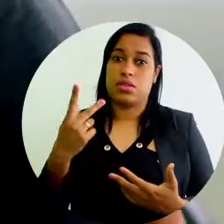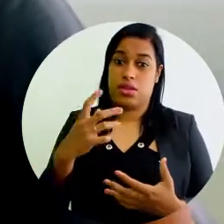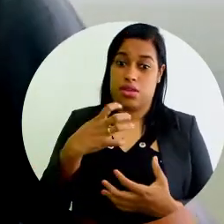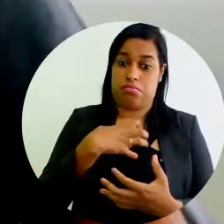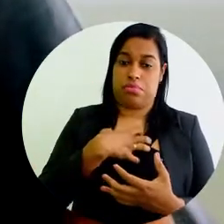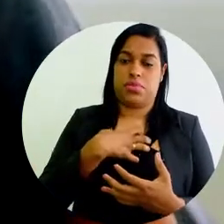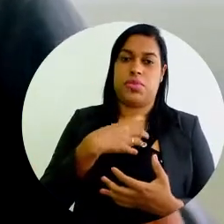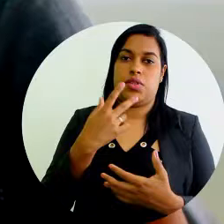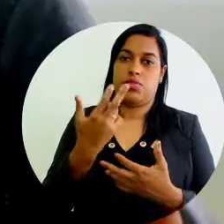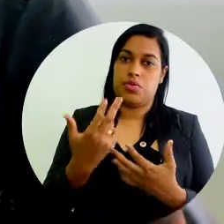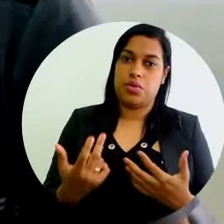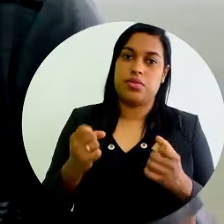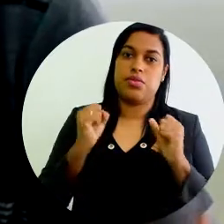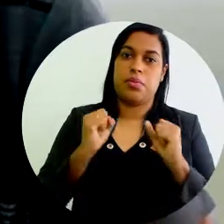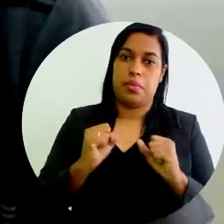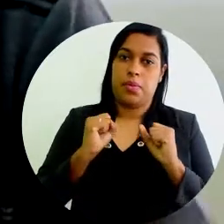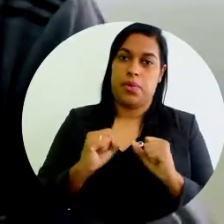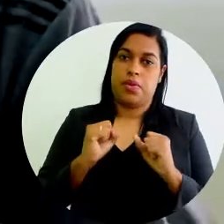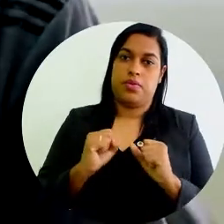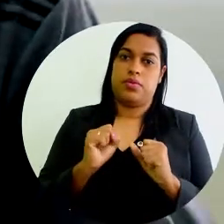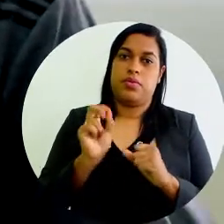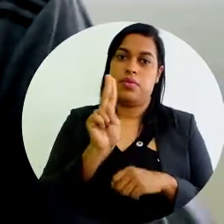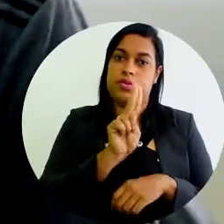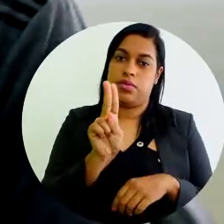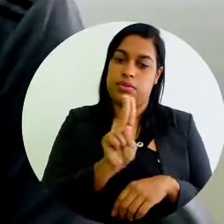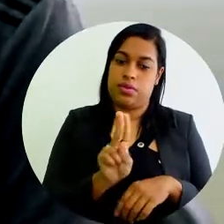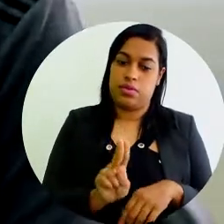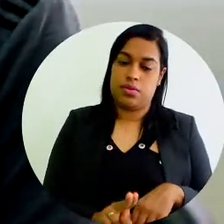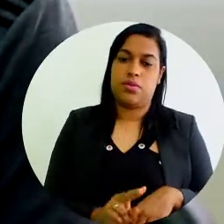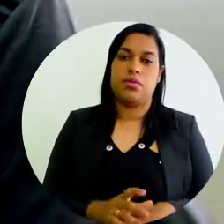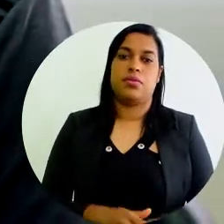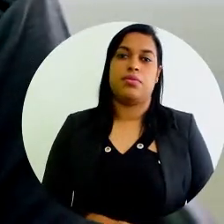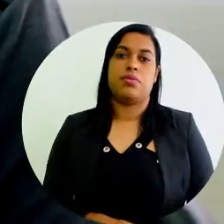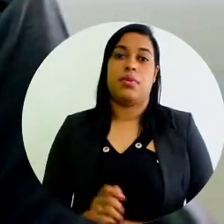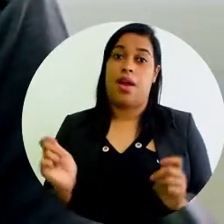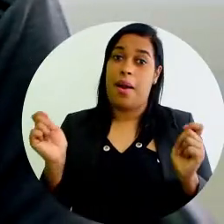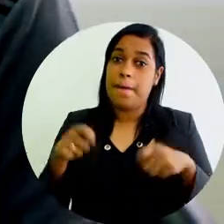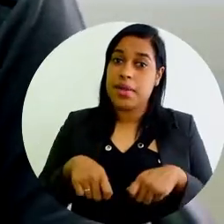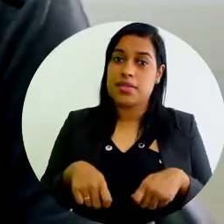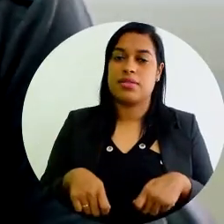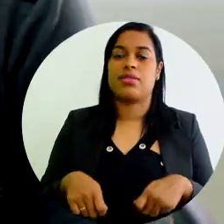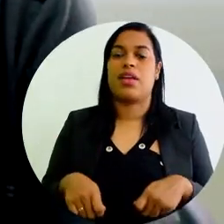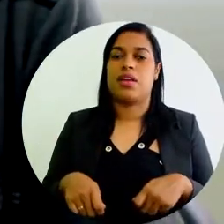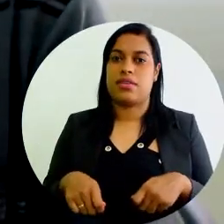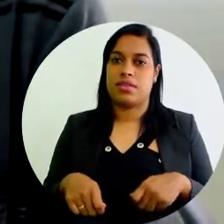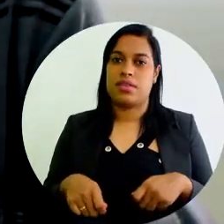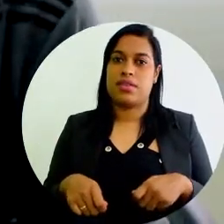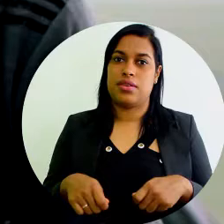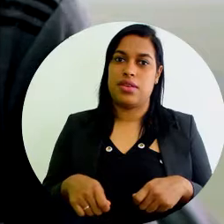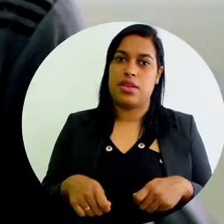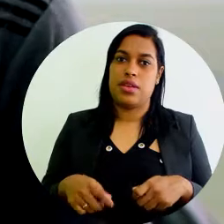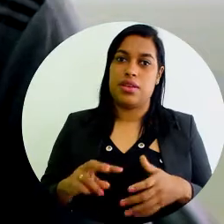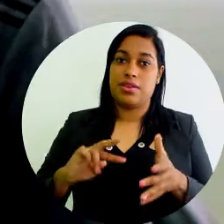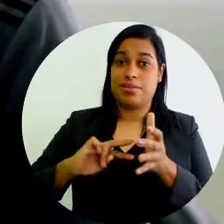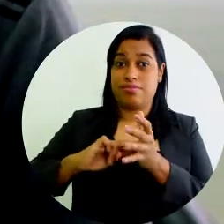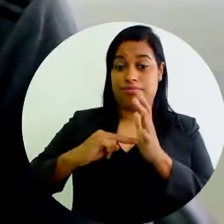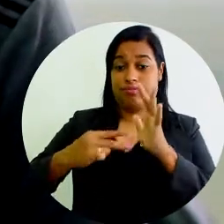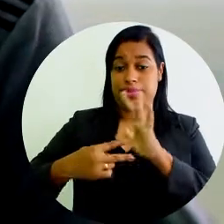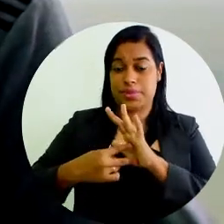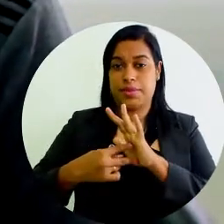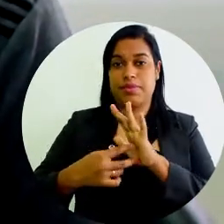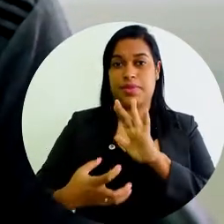coisas e que essas coisas podem ser denominadas. E aí a capacidade